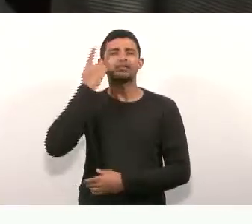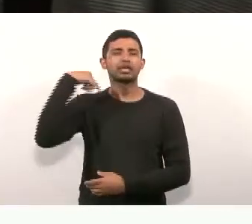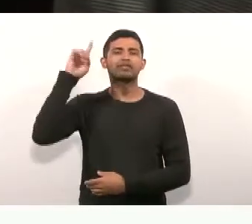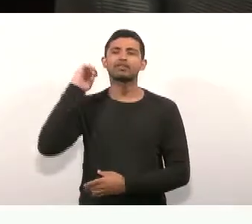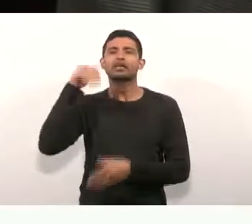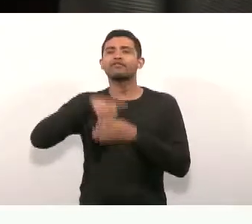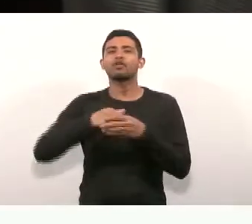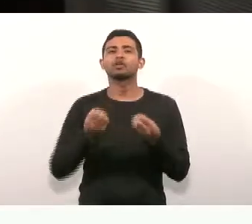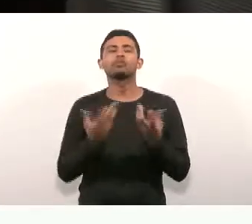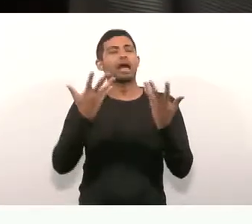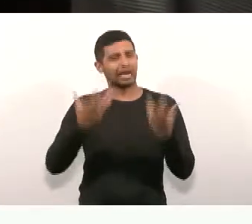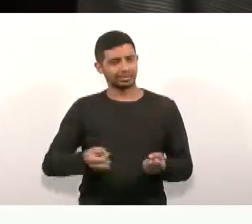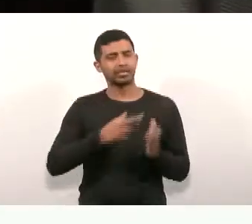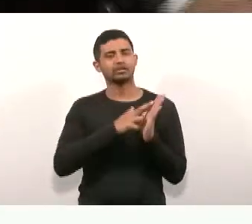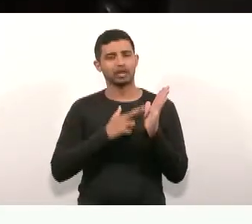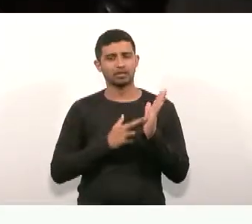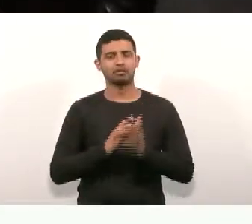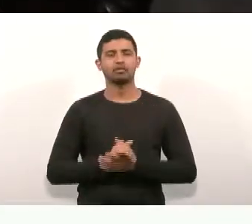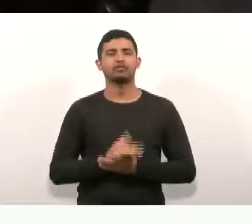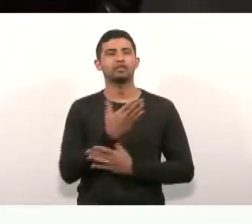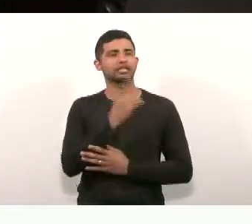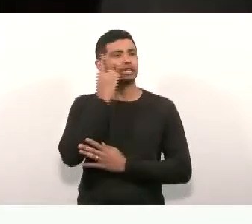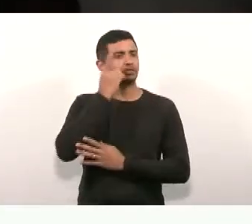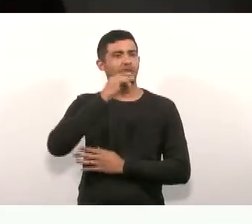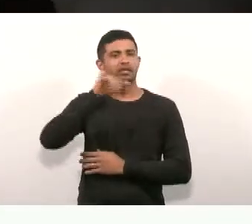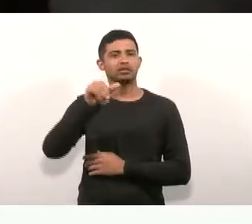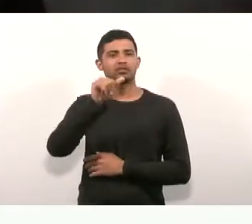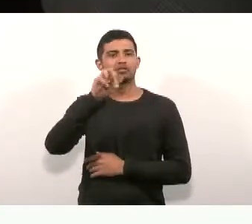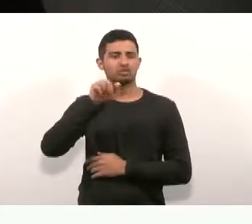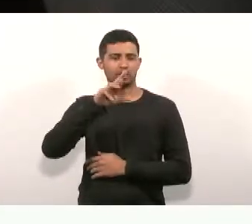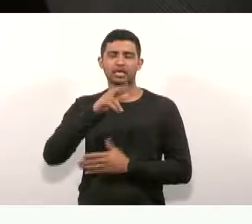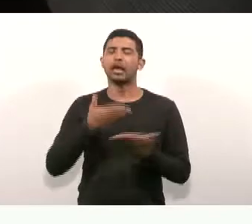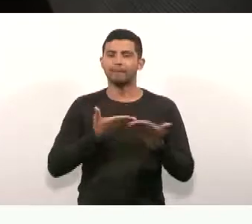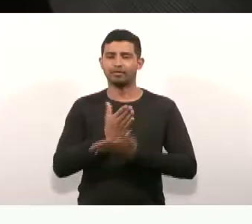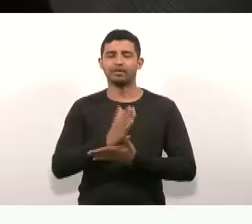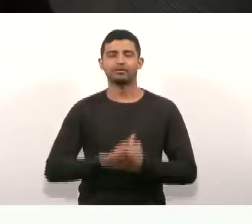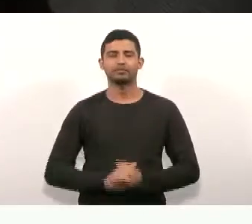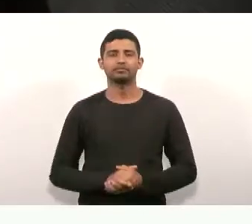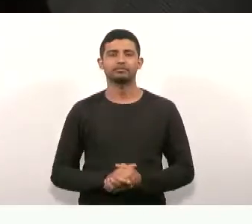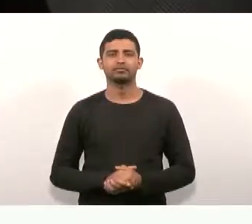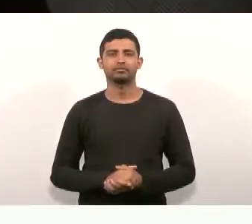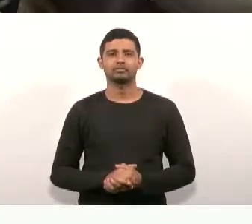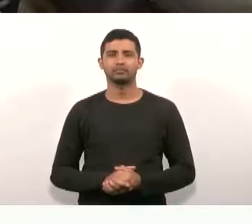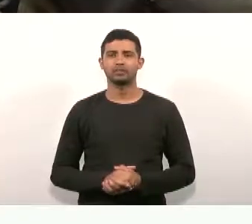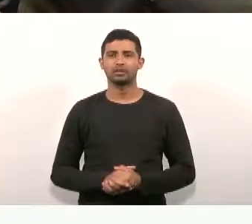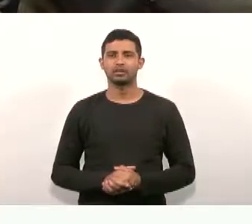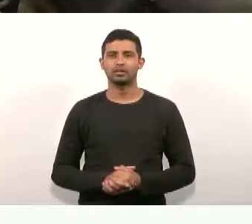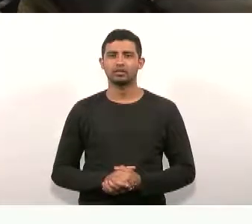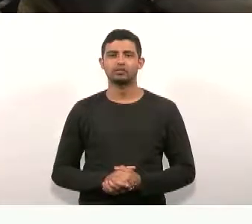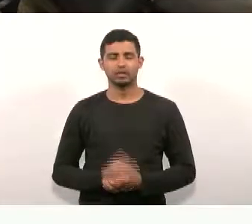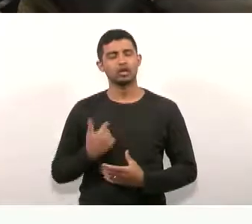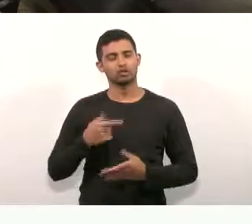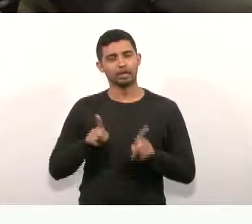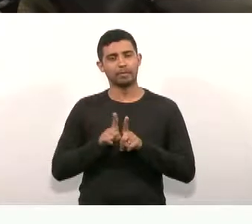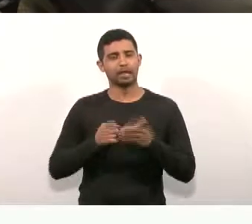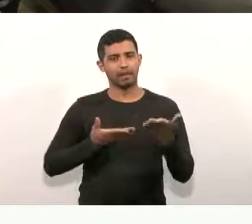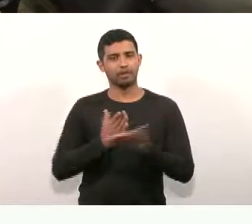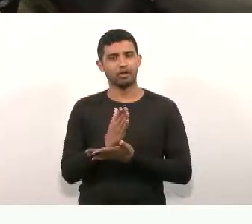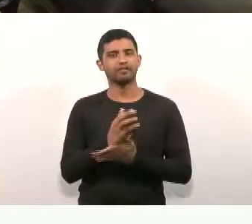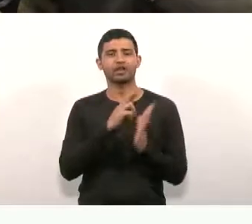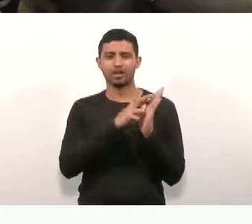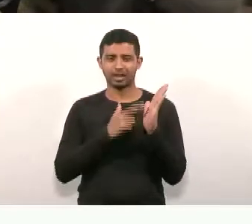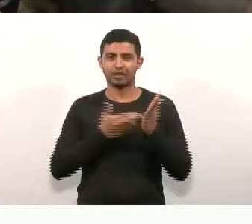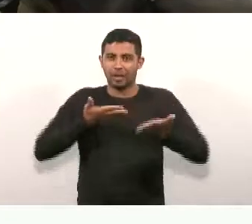Carneiro? Aprovo o relatório. Como vota o deputado Jair Bittencourt? Aprovado. Então, também aprova o relatório, então o relatório é aprovado pela